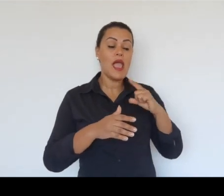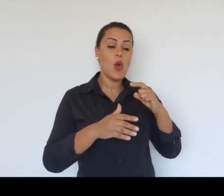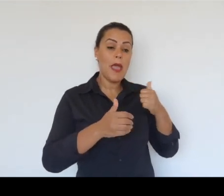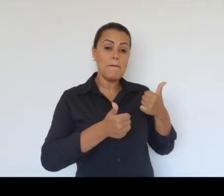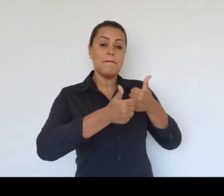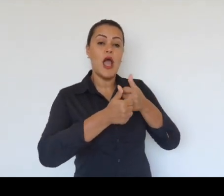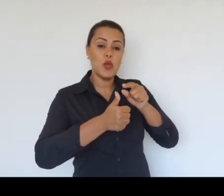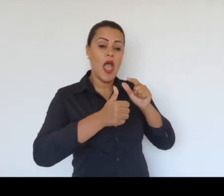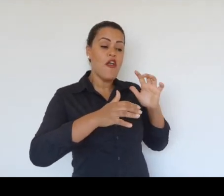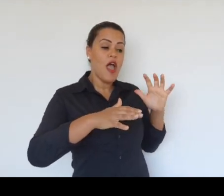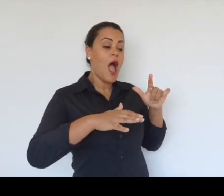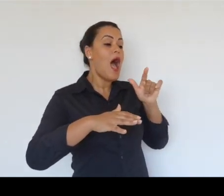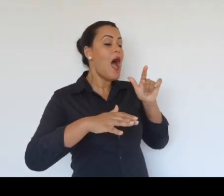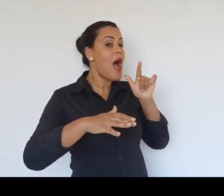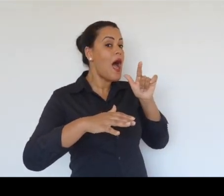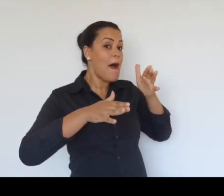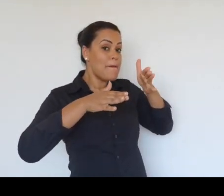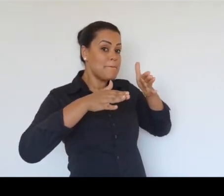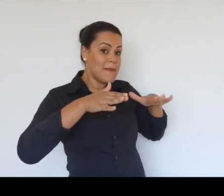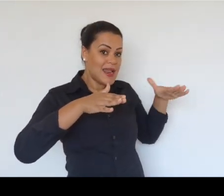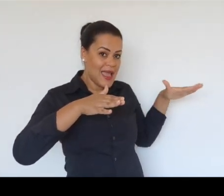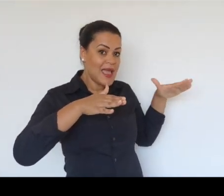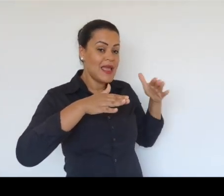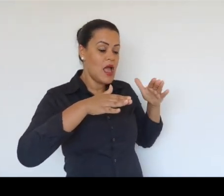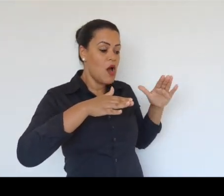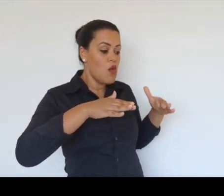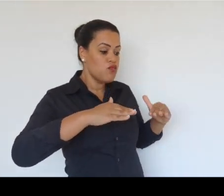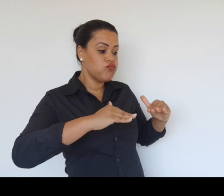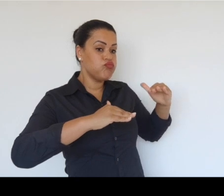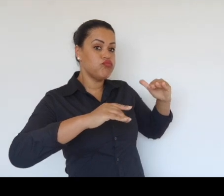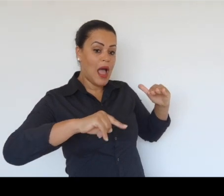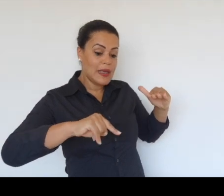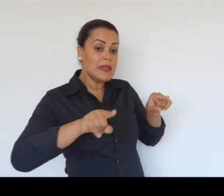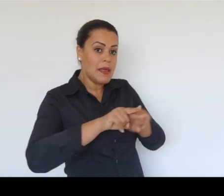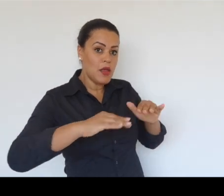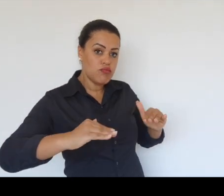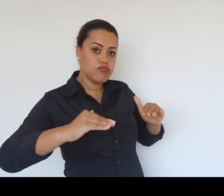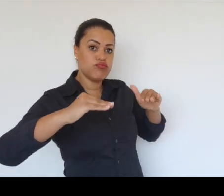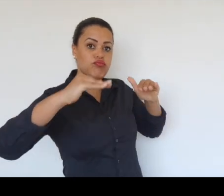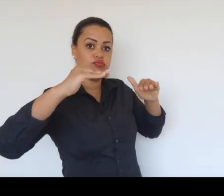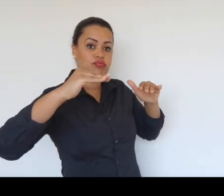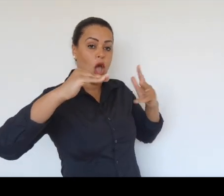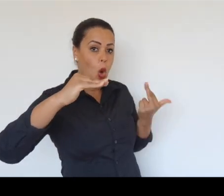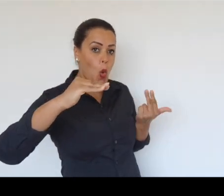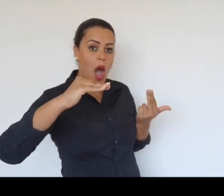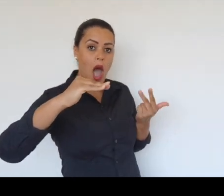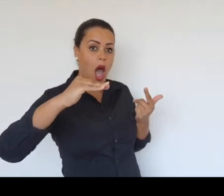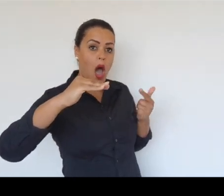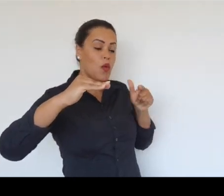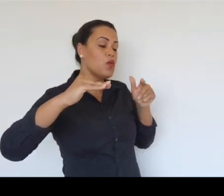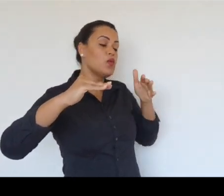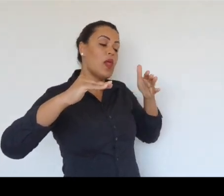estuarino, então quando a maré sobe lá no mar, aqui o nível da água também sobe, então a gente consegue ver as